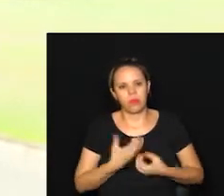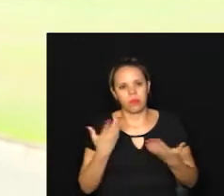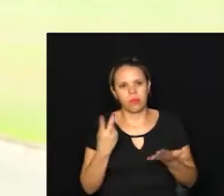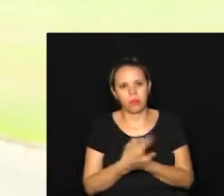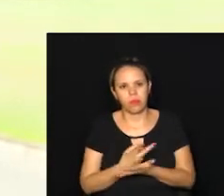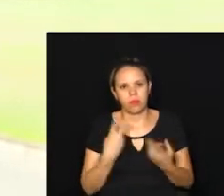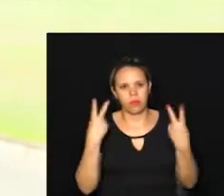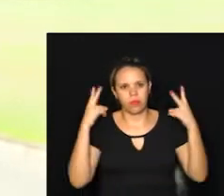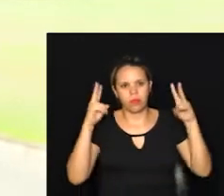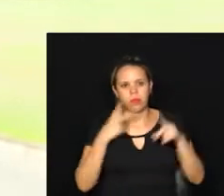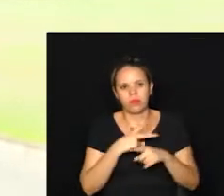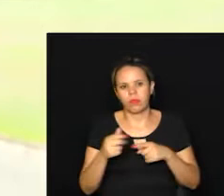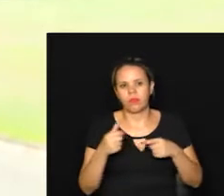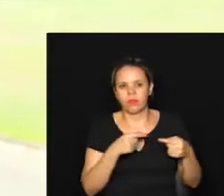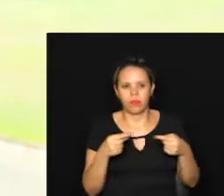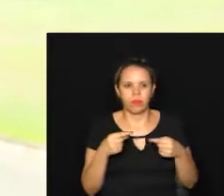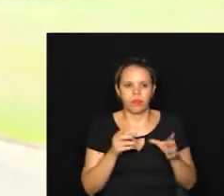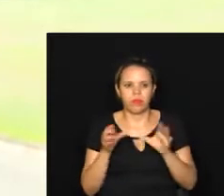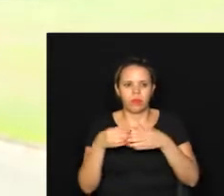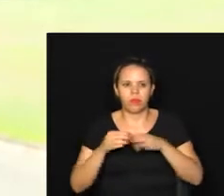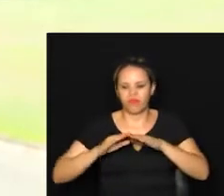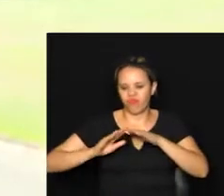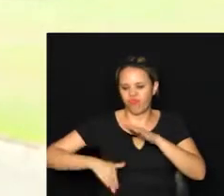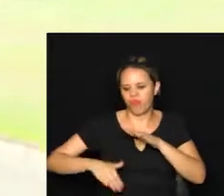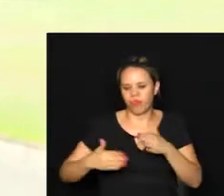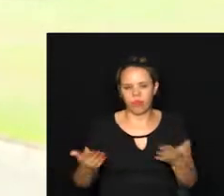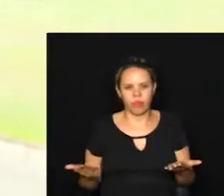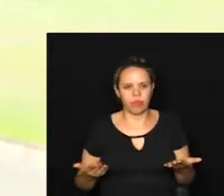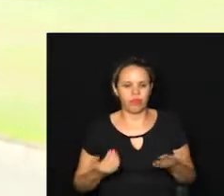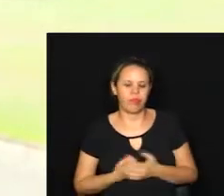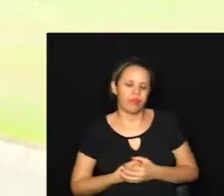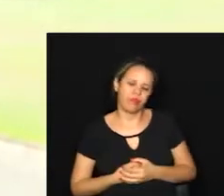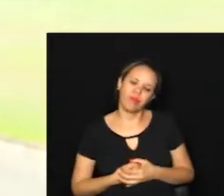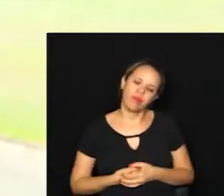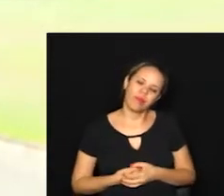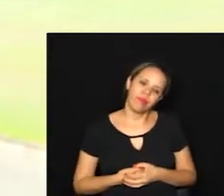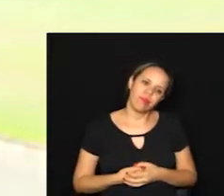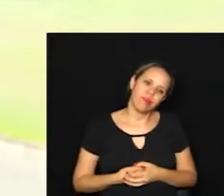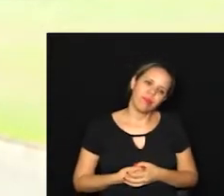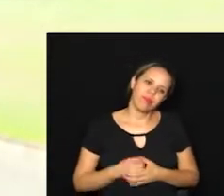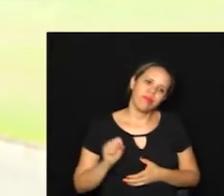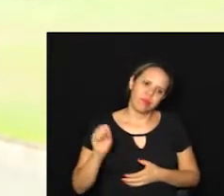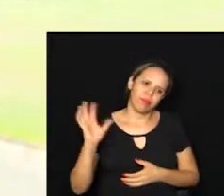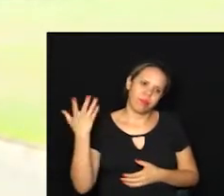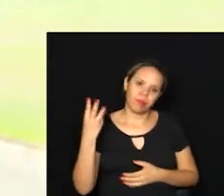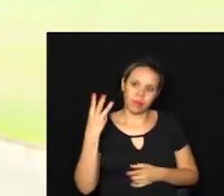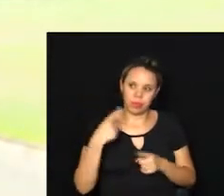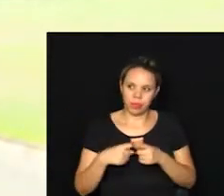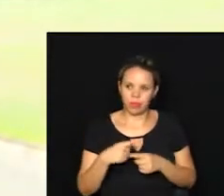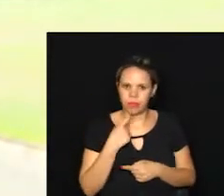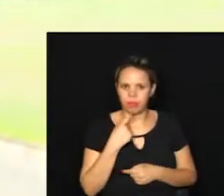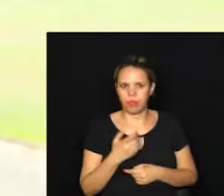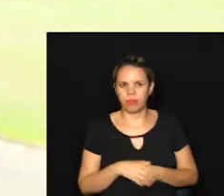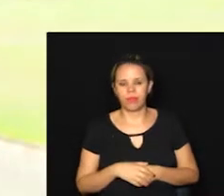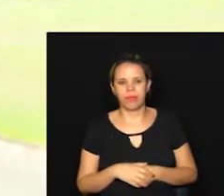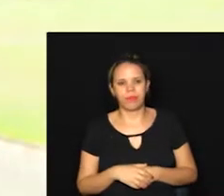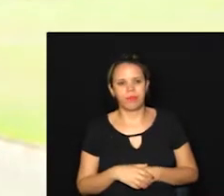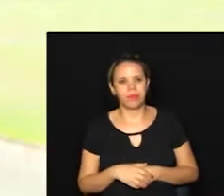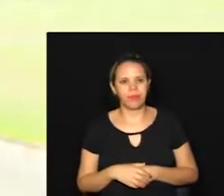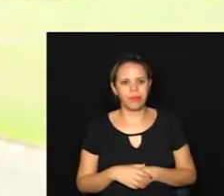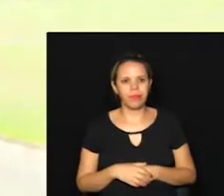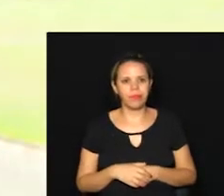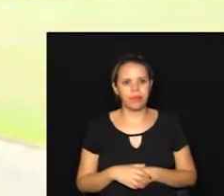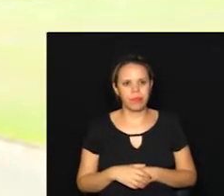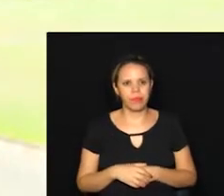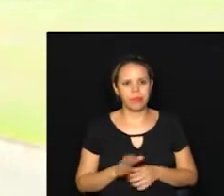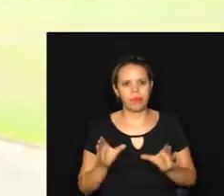tendo vencido o derby, a equipe acabou sendo rebaixada? Sim. Isso já aconteceu 3 vezes em Campinas. Entendi.